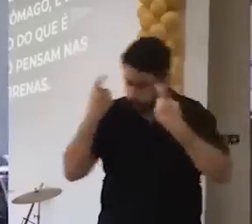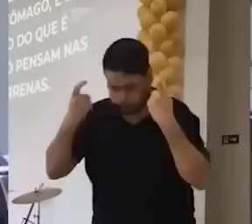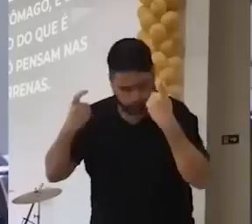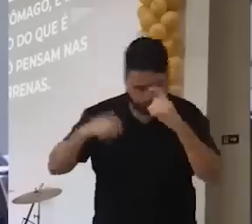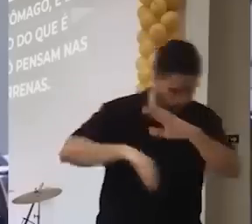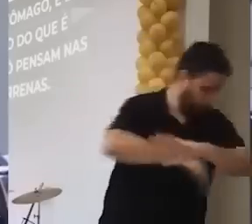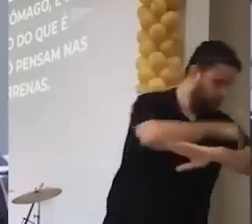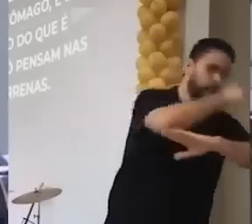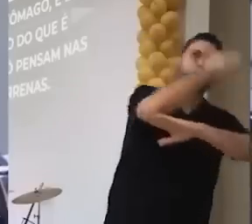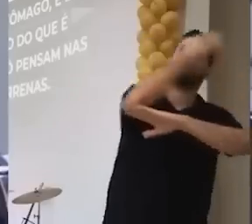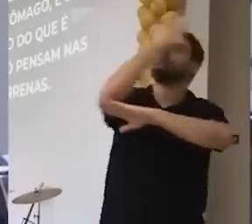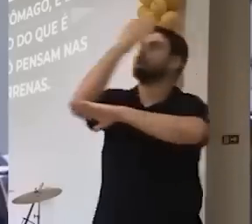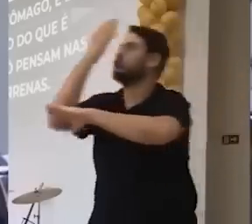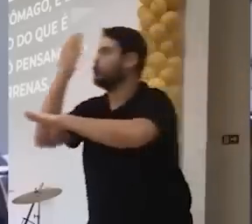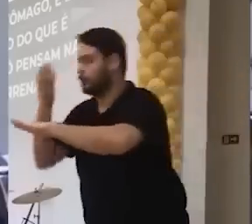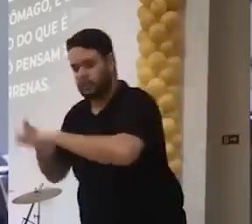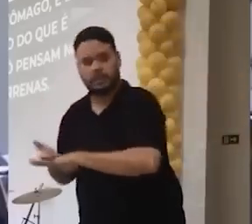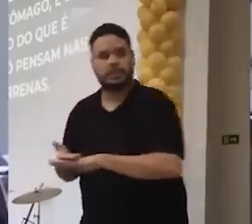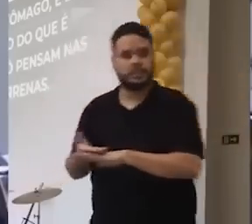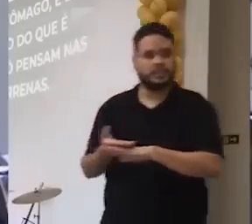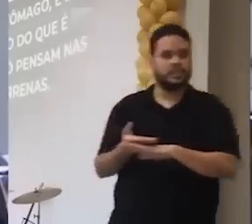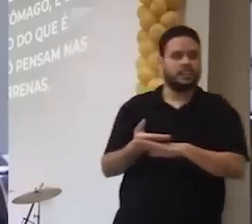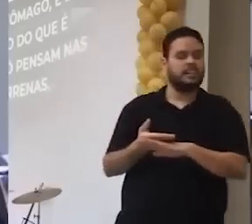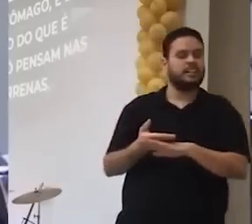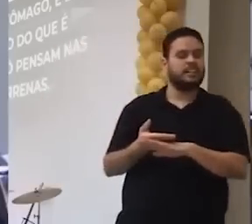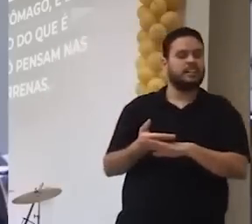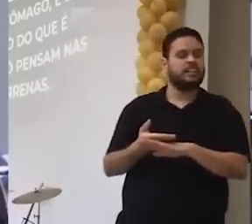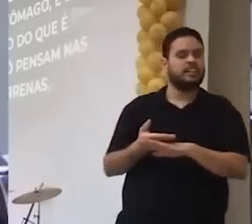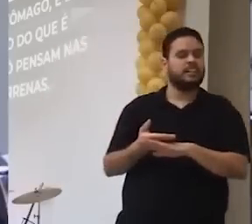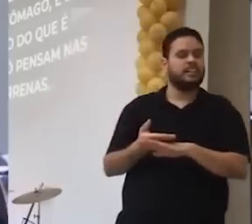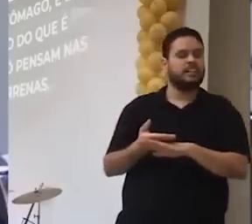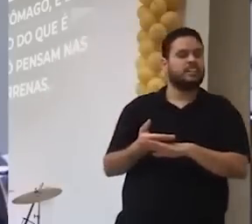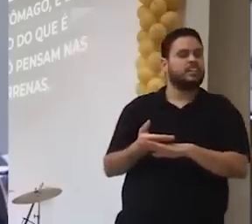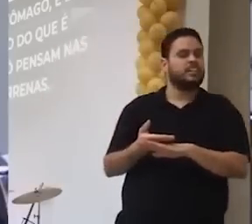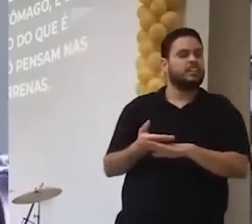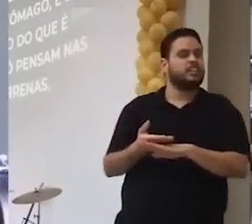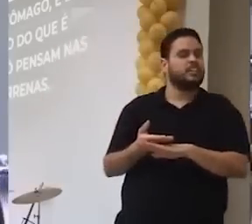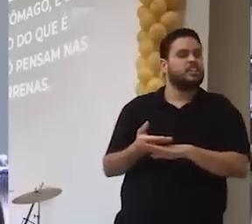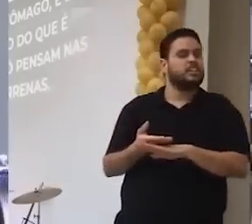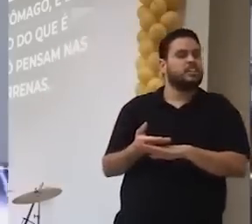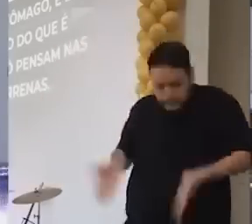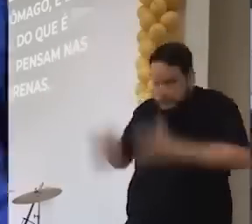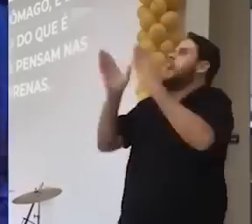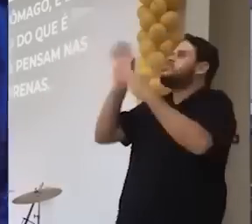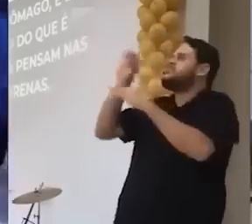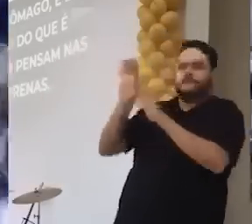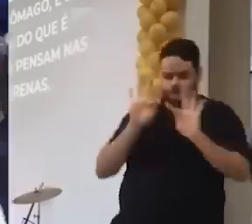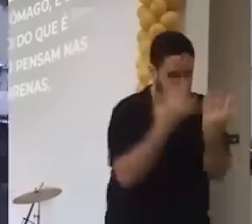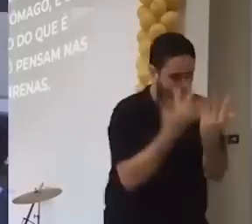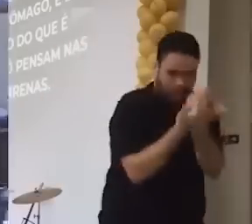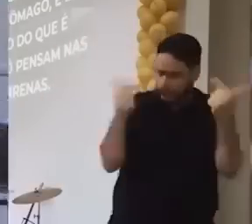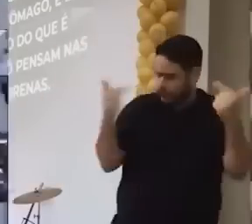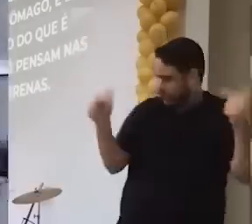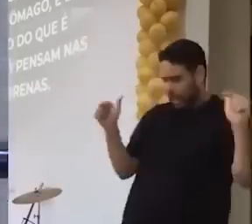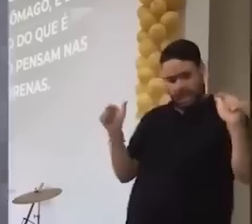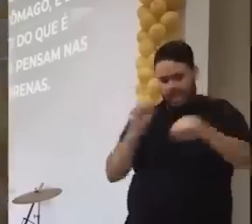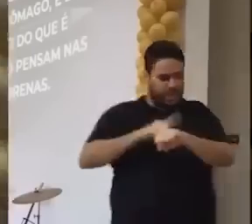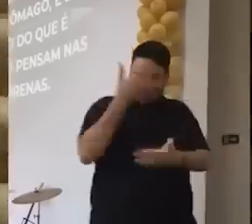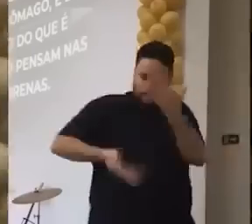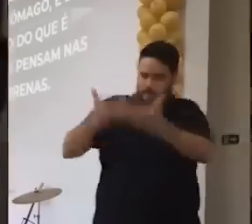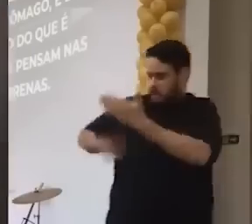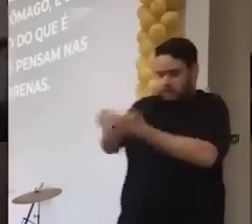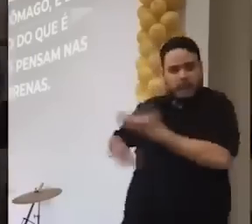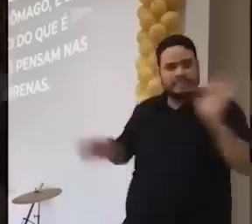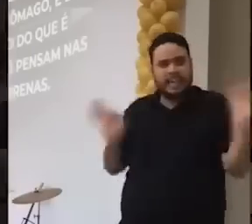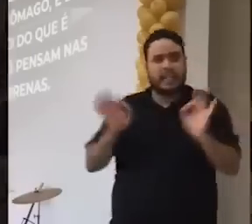elas comem penosamente o pão que granjeiam, elas não têm tempo para Deus, elas não têm tempo para a família, elas não têm tempo para a igreja, elas não têm tempo para pensar